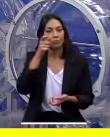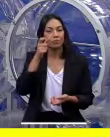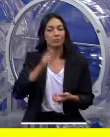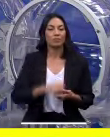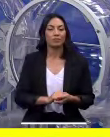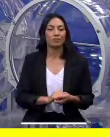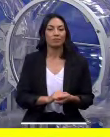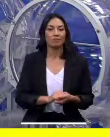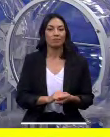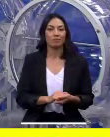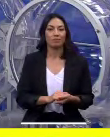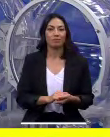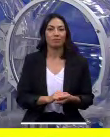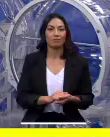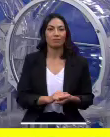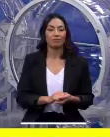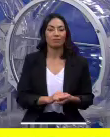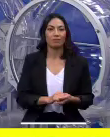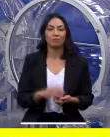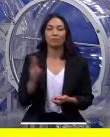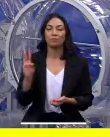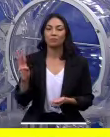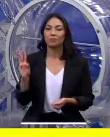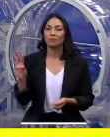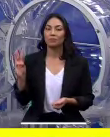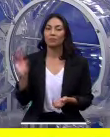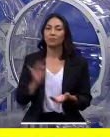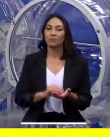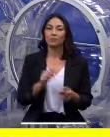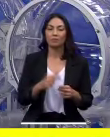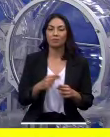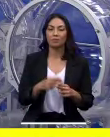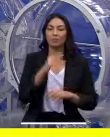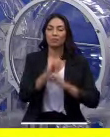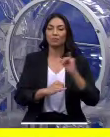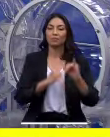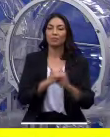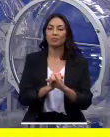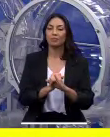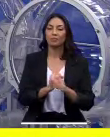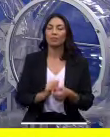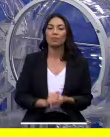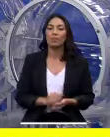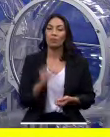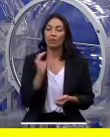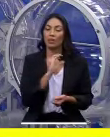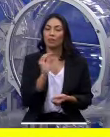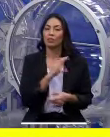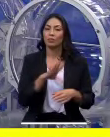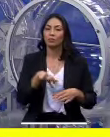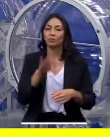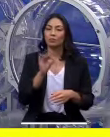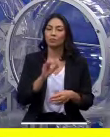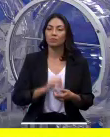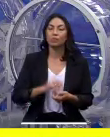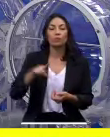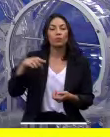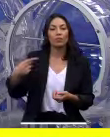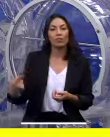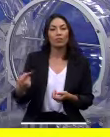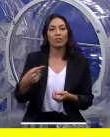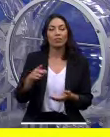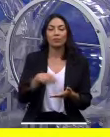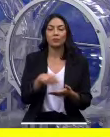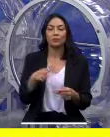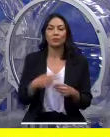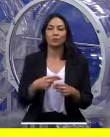os detalhes deste sorteio direto no site oficial da Caixa. E em instantes você pode acompanhar os demais sorteios dessa noite das